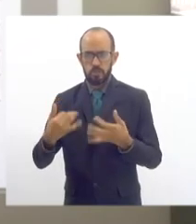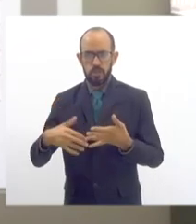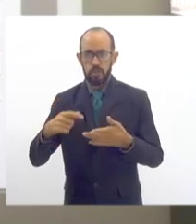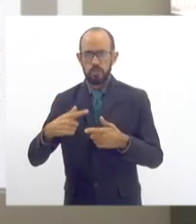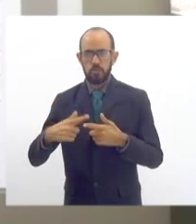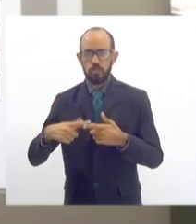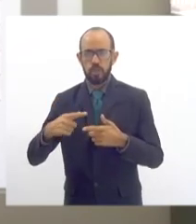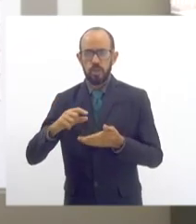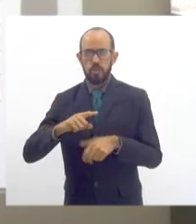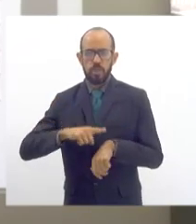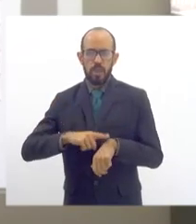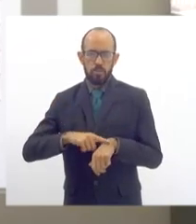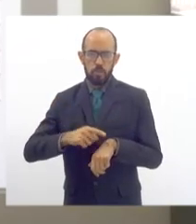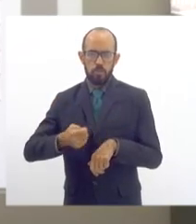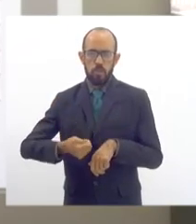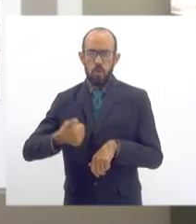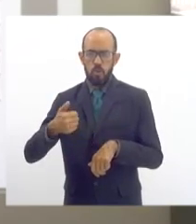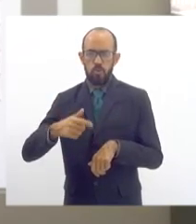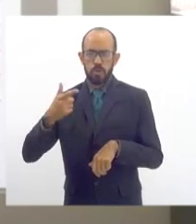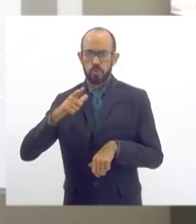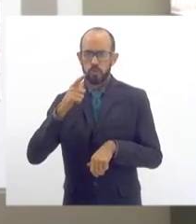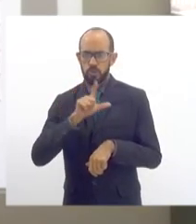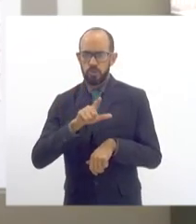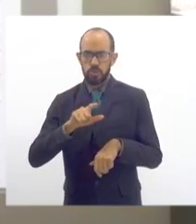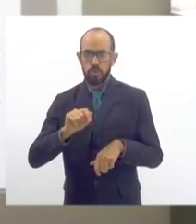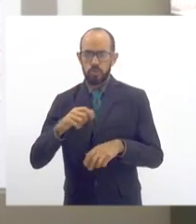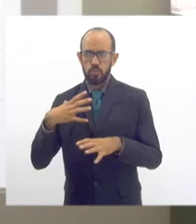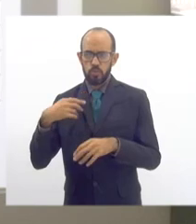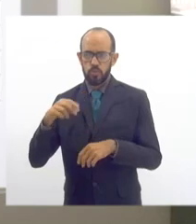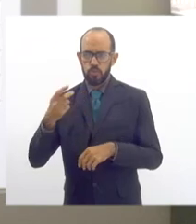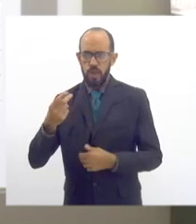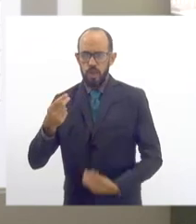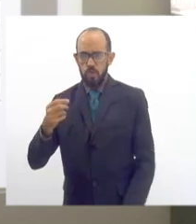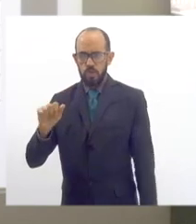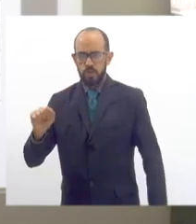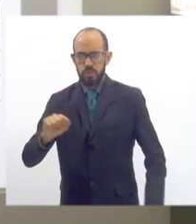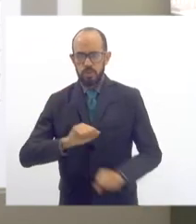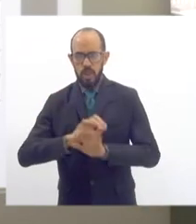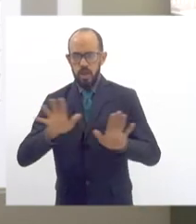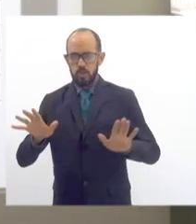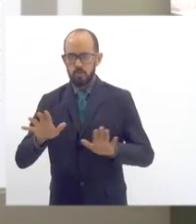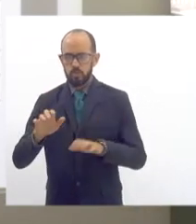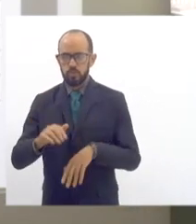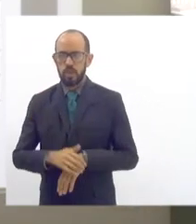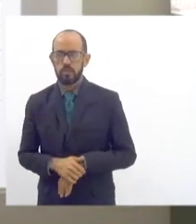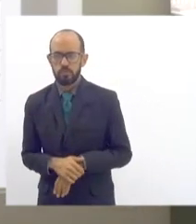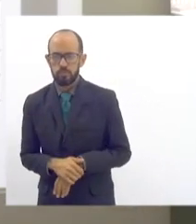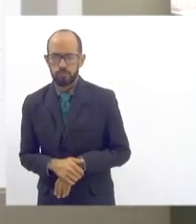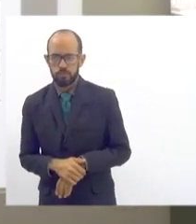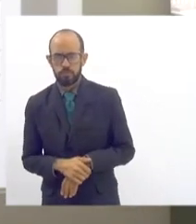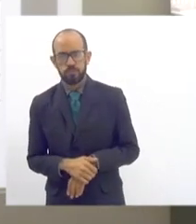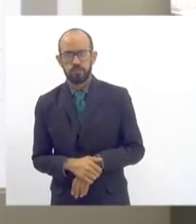tempo, mas a gente conseguiu chegar a valores bem interessantes, bem claros, tanto para esses